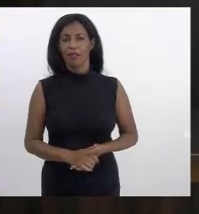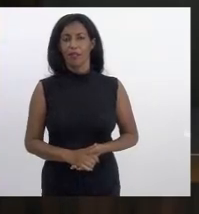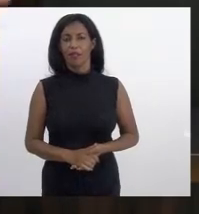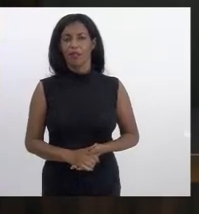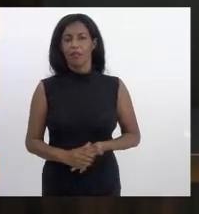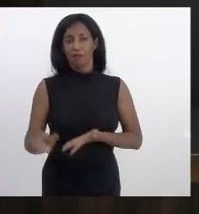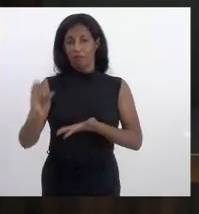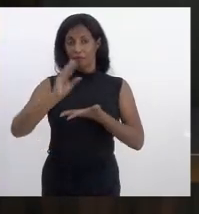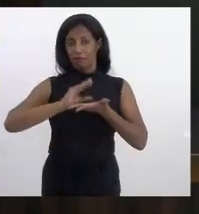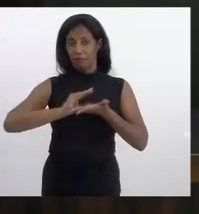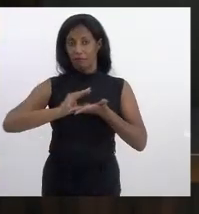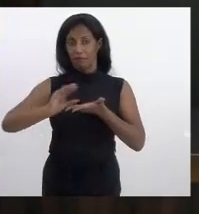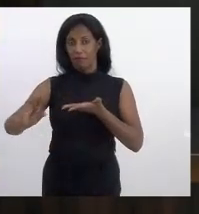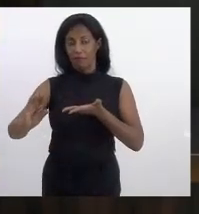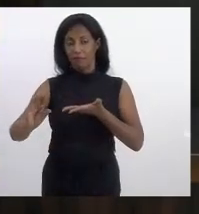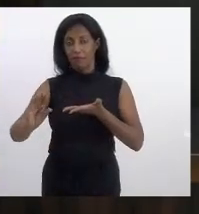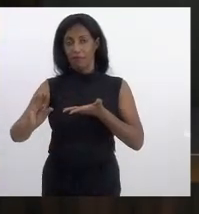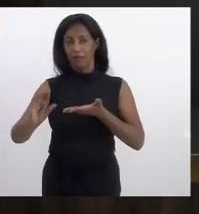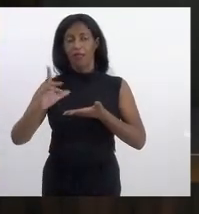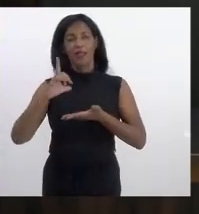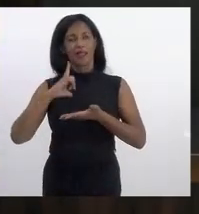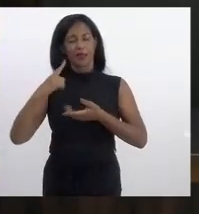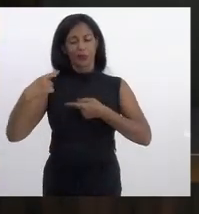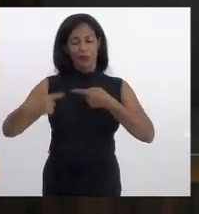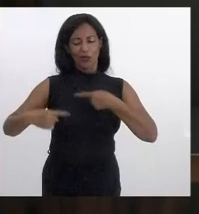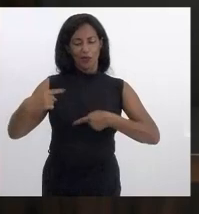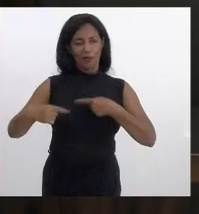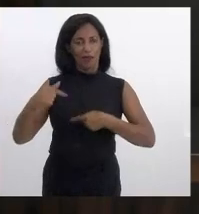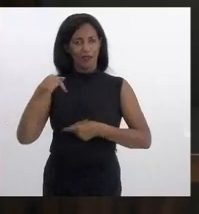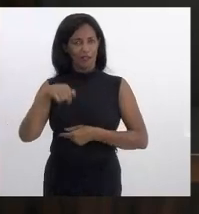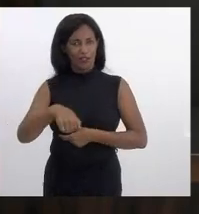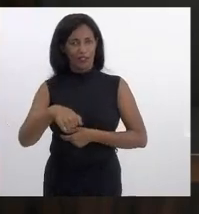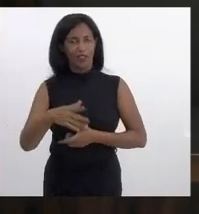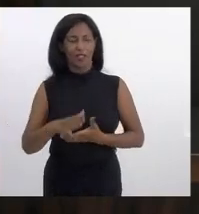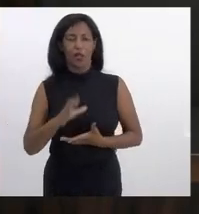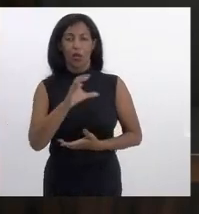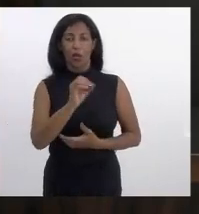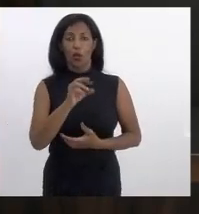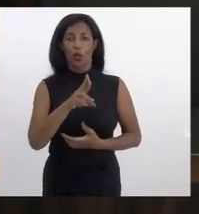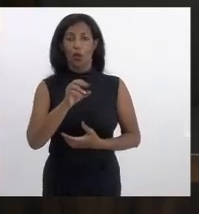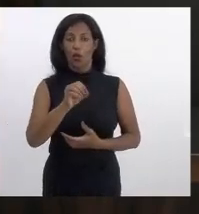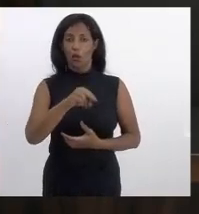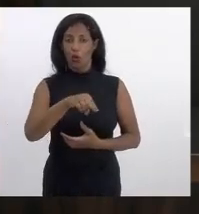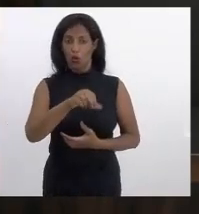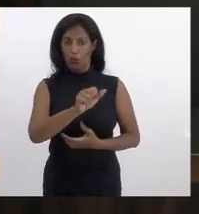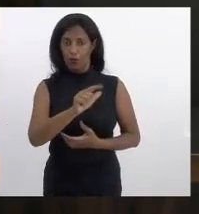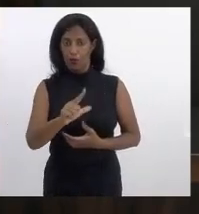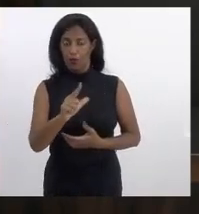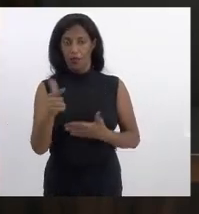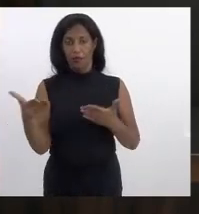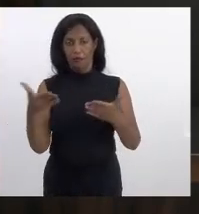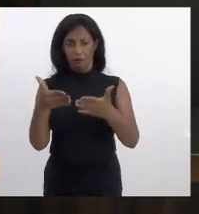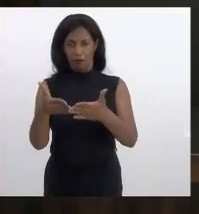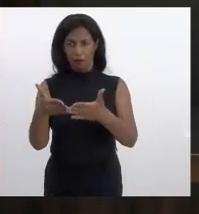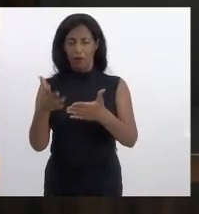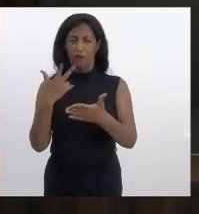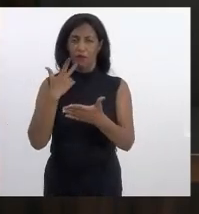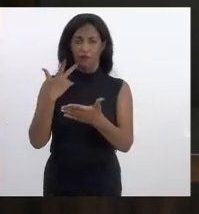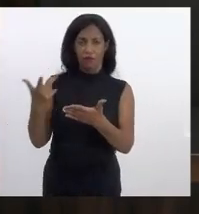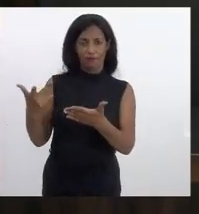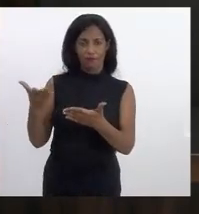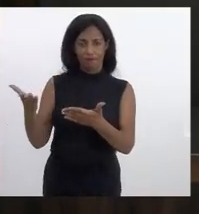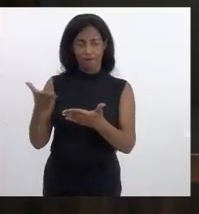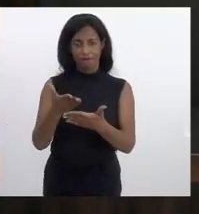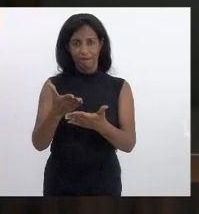a Gran tem um de um debate aqui que eu já quero estabelecer o coronel e a aqui a pouco fez